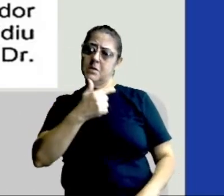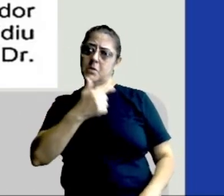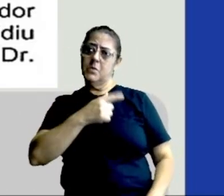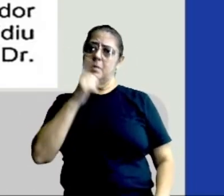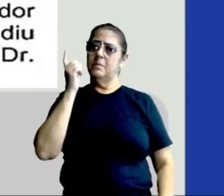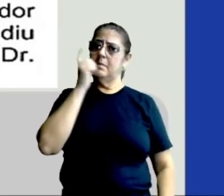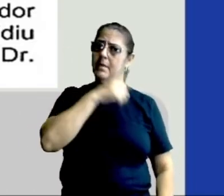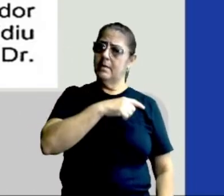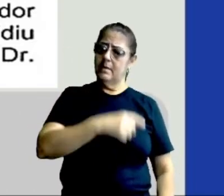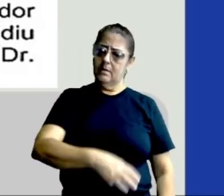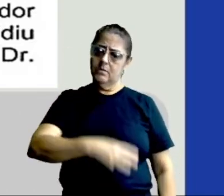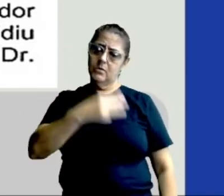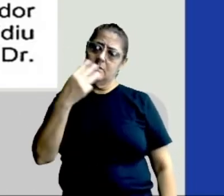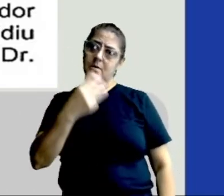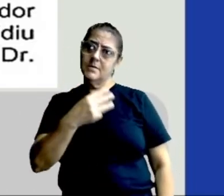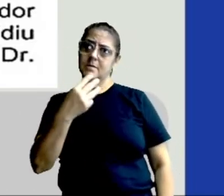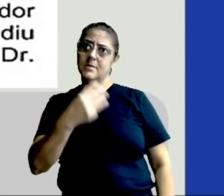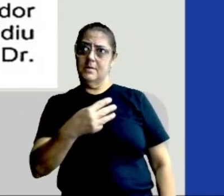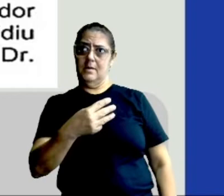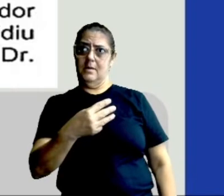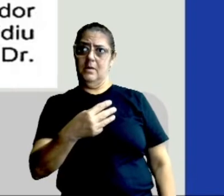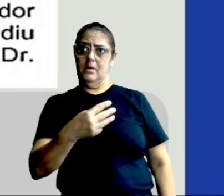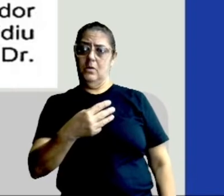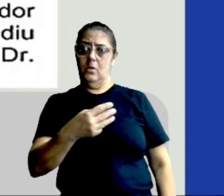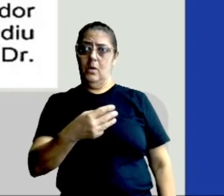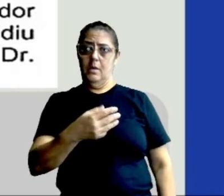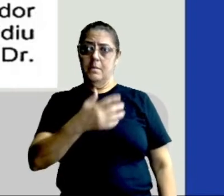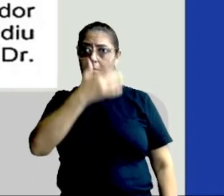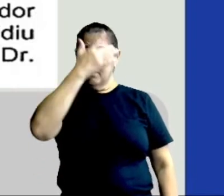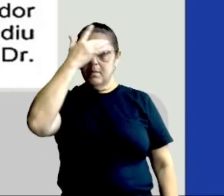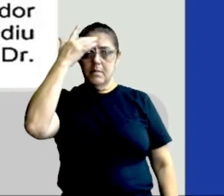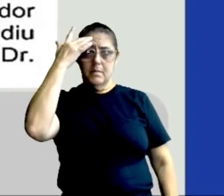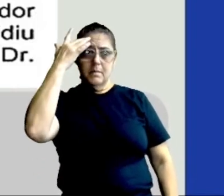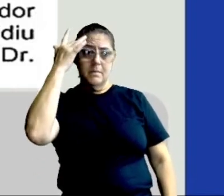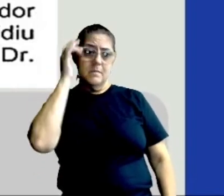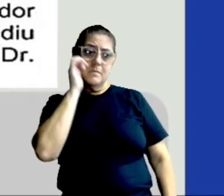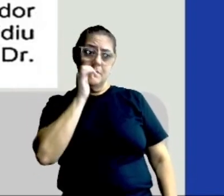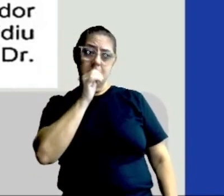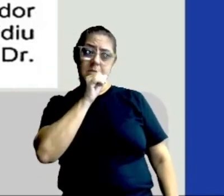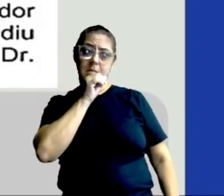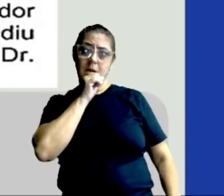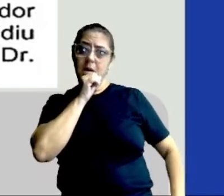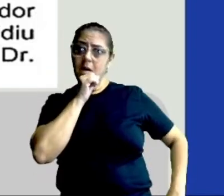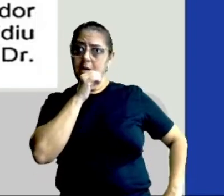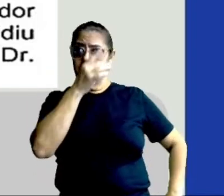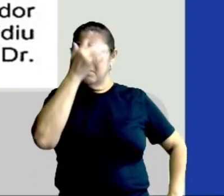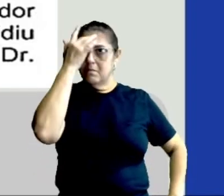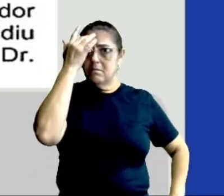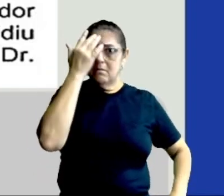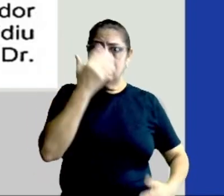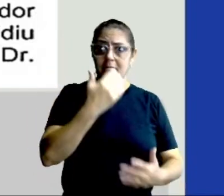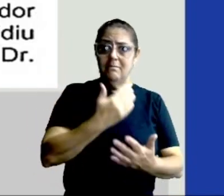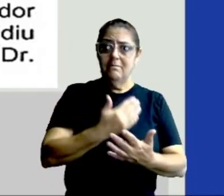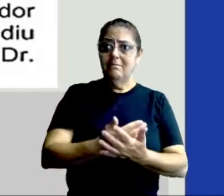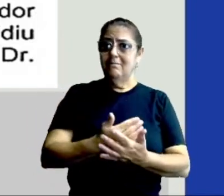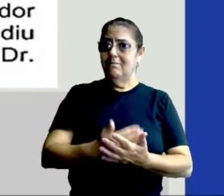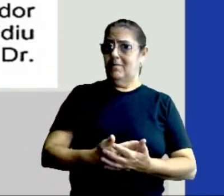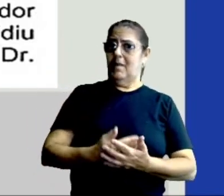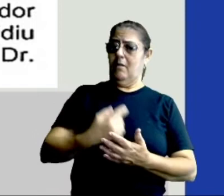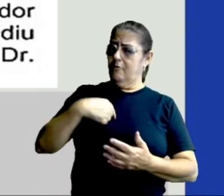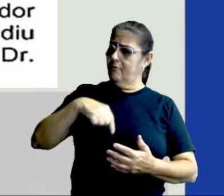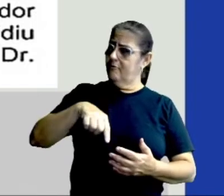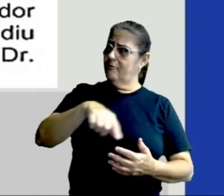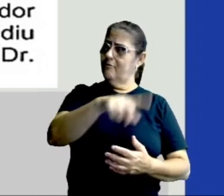segundo parágrafo no terceiro chegou aquele momento de tensão e que a mãe precisou fazer alguma coisa que foi que ela fez